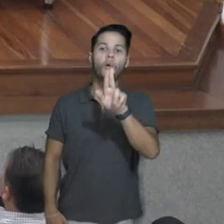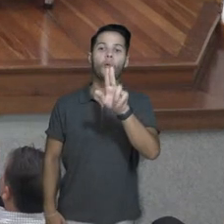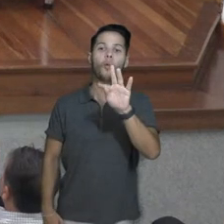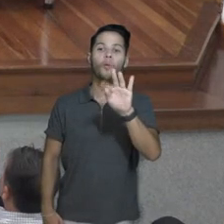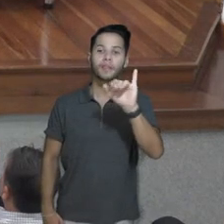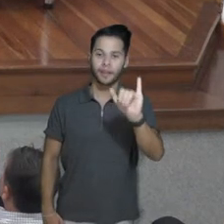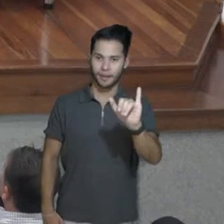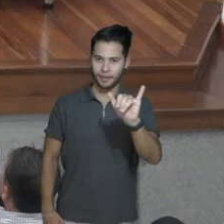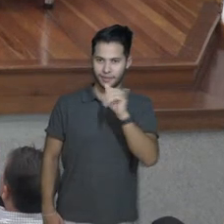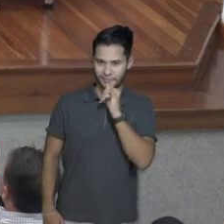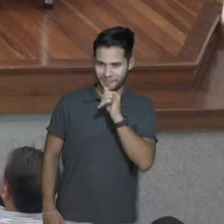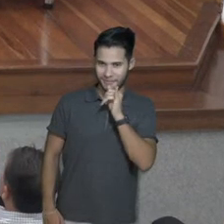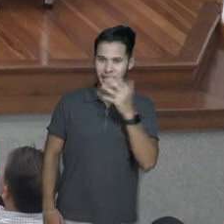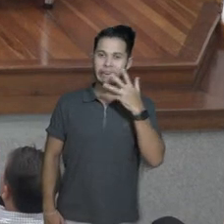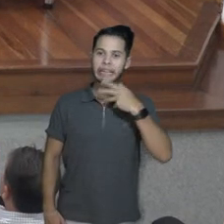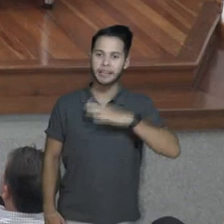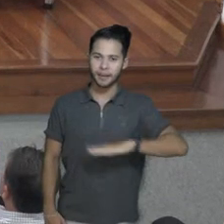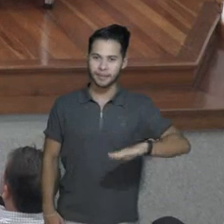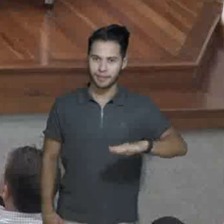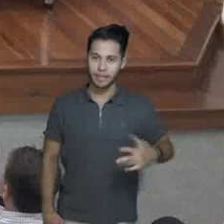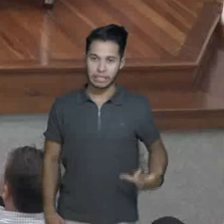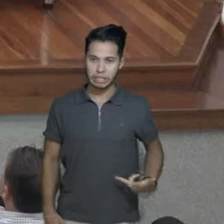cirurgia ela encontra